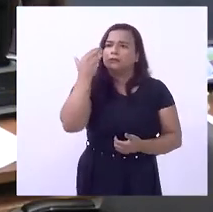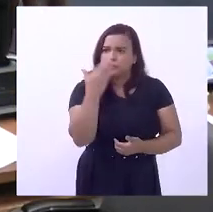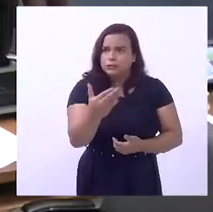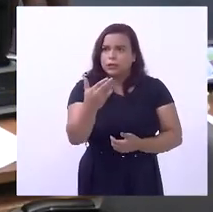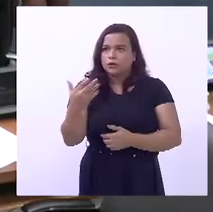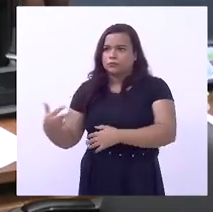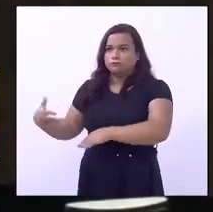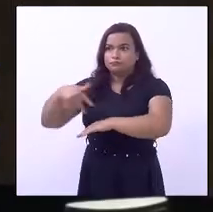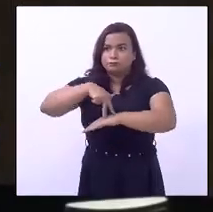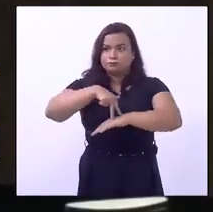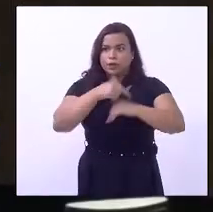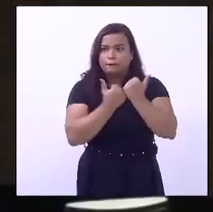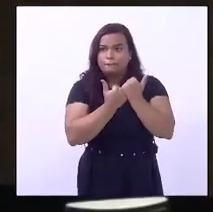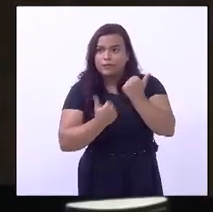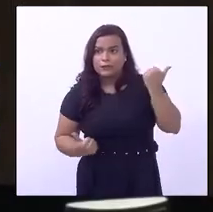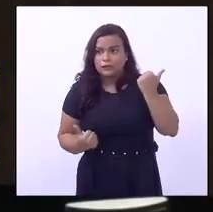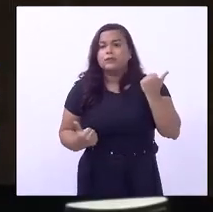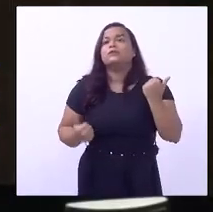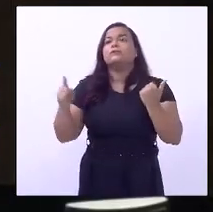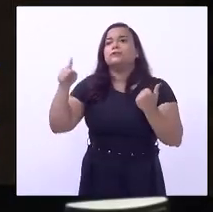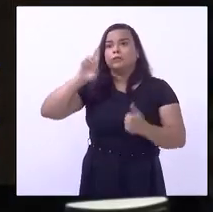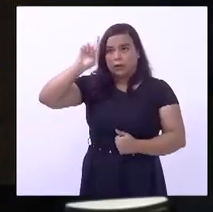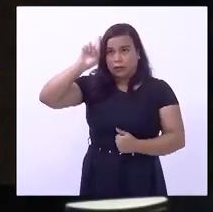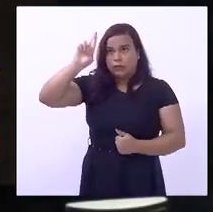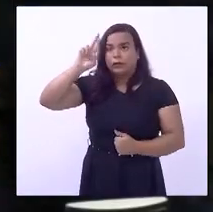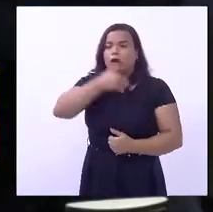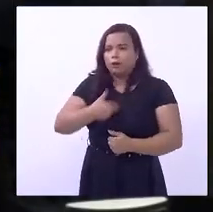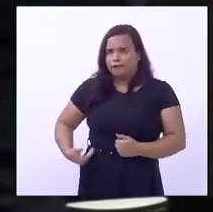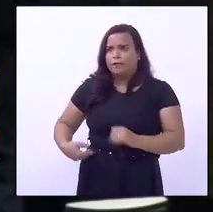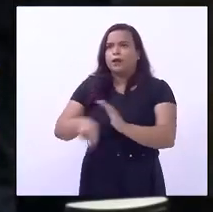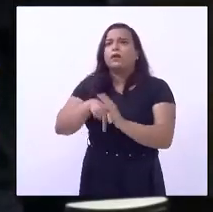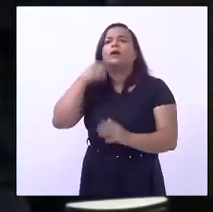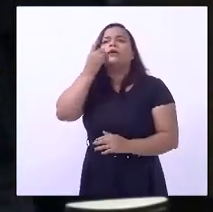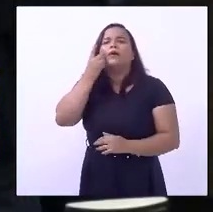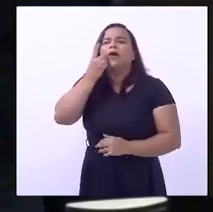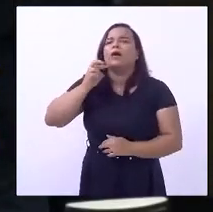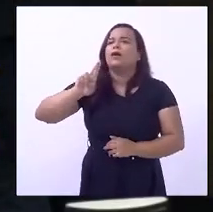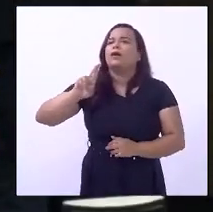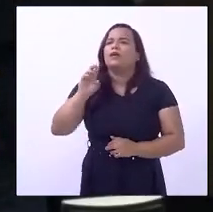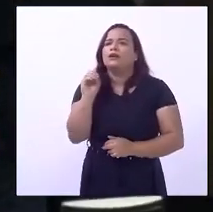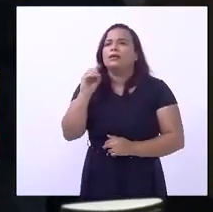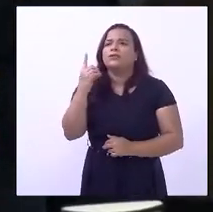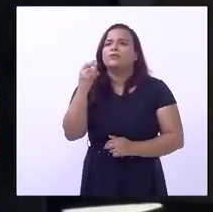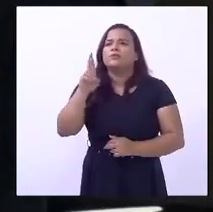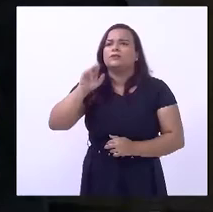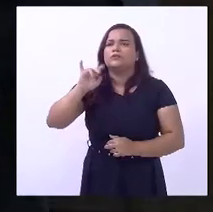para o vice-líder de governo, deputado Rodrigo Amorim, para encaminhar.